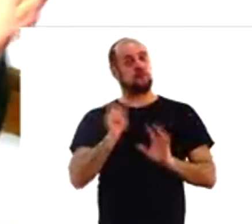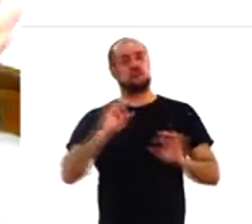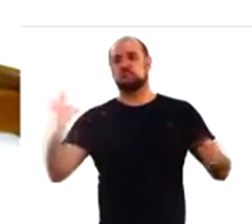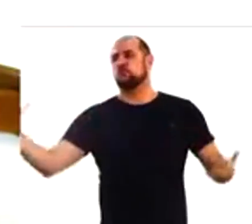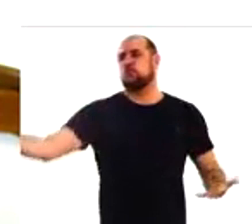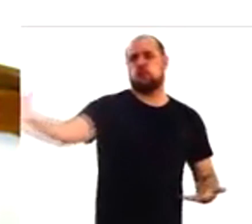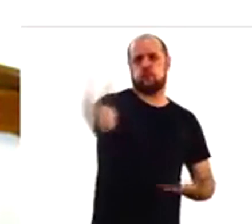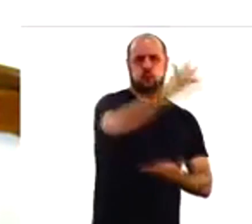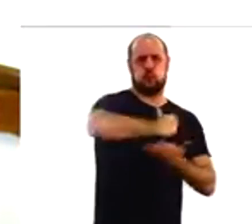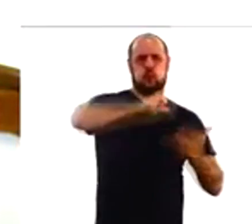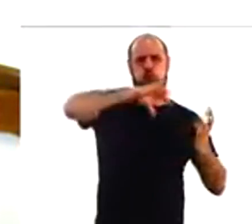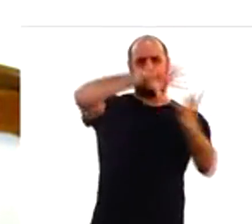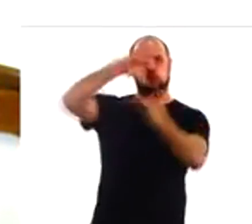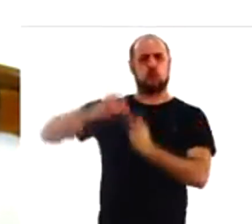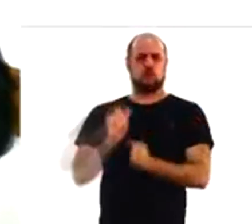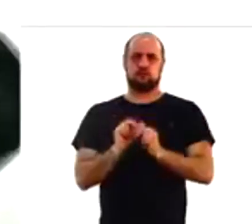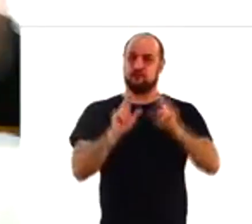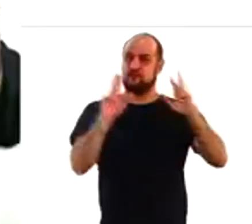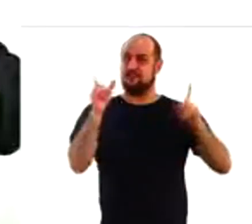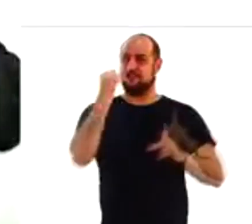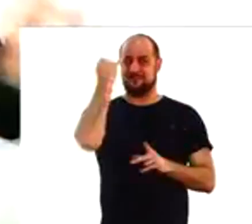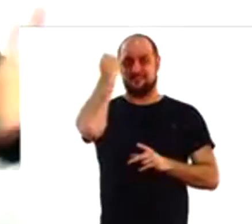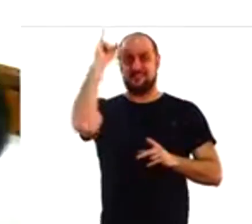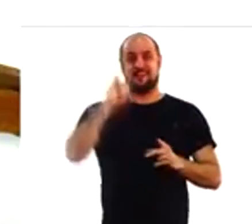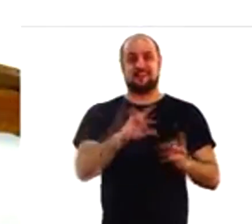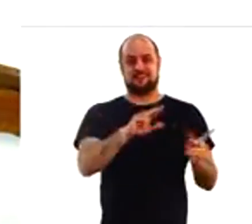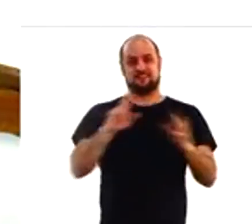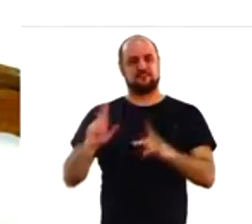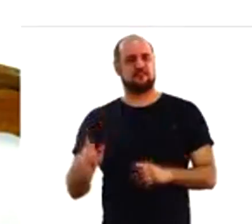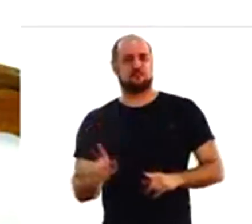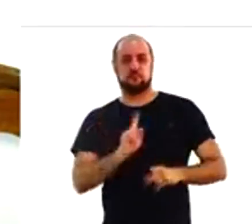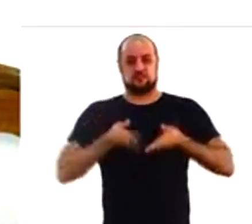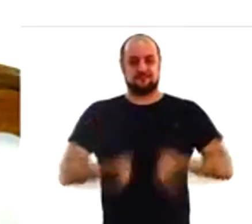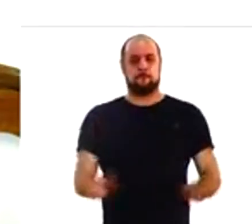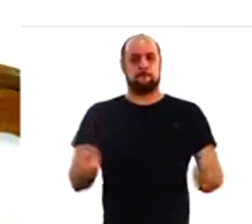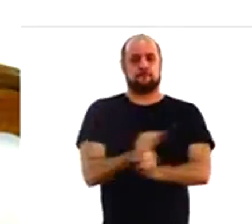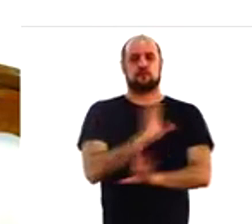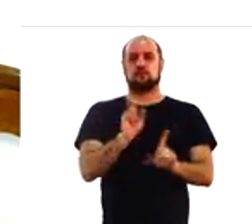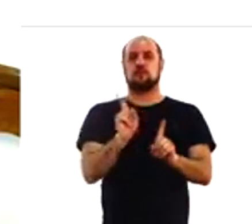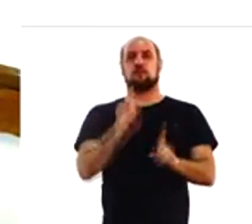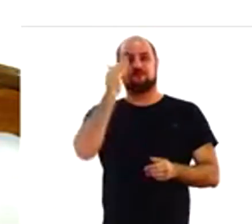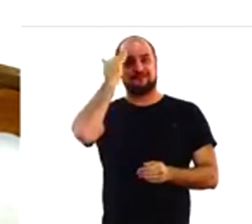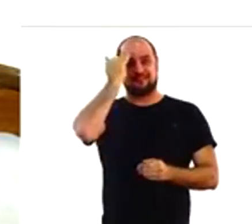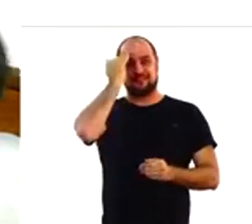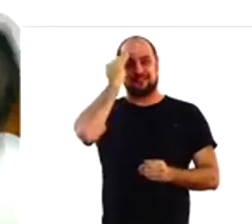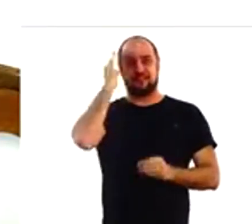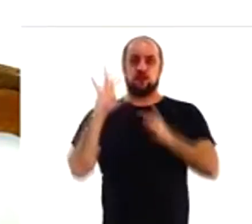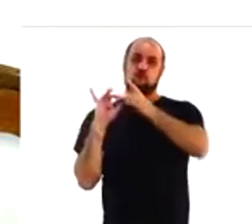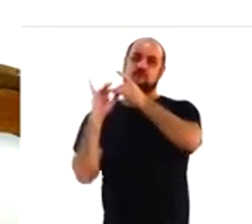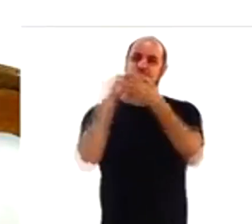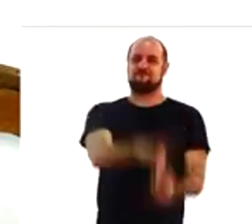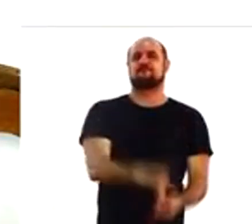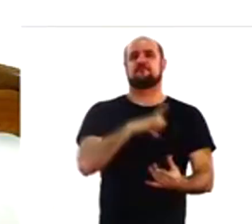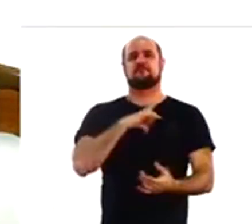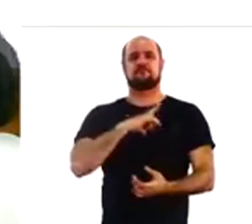salvação universal, isso não está falando que todo o que nasce naturalmente é salvo. Temos que entender o texto dentro do contexto da